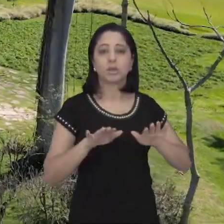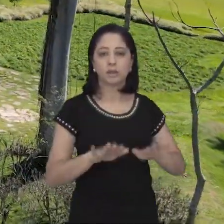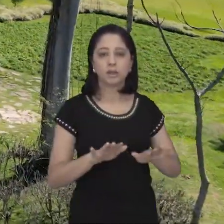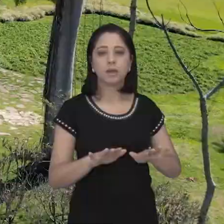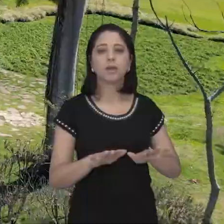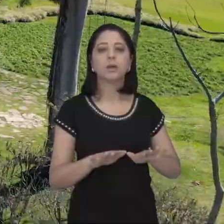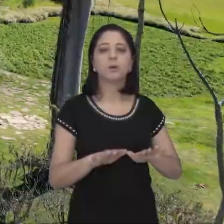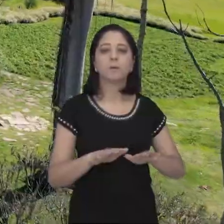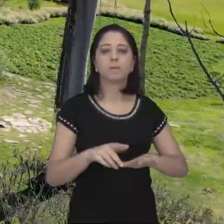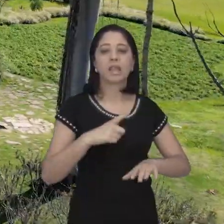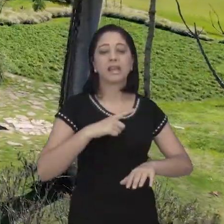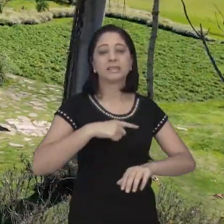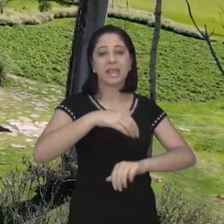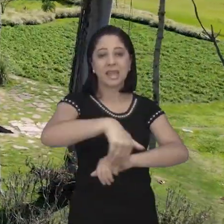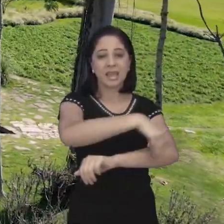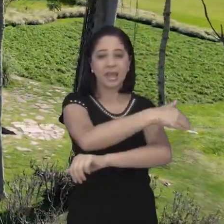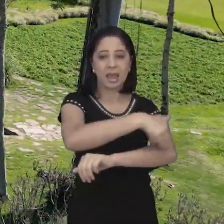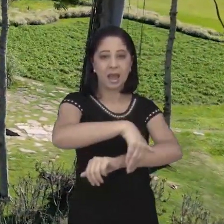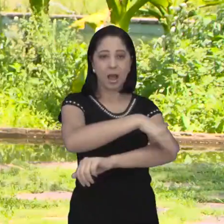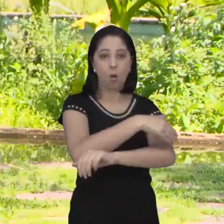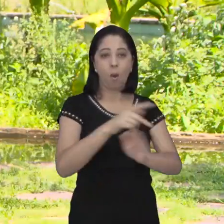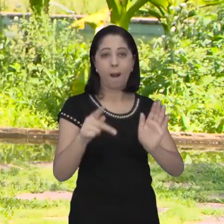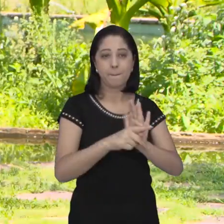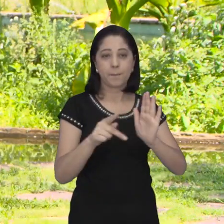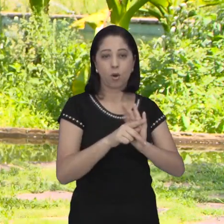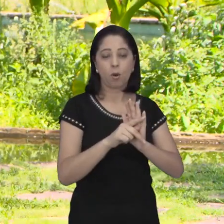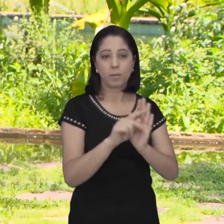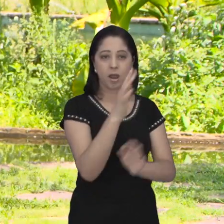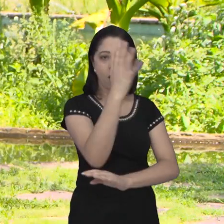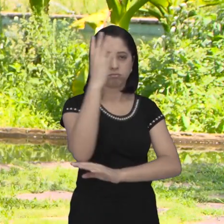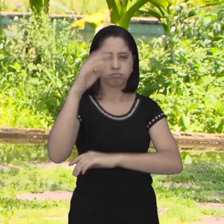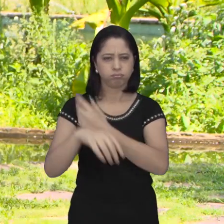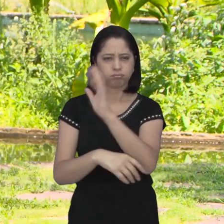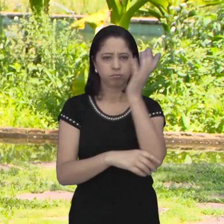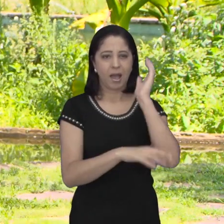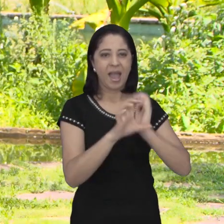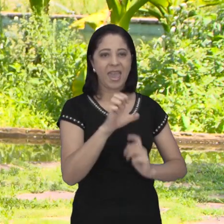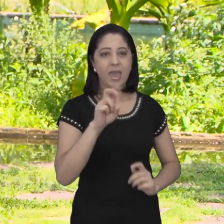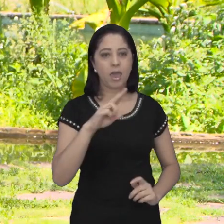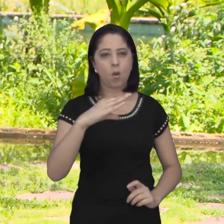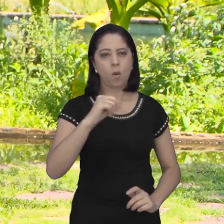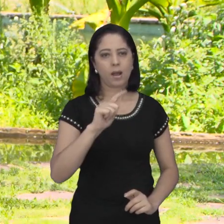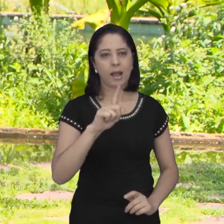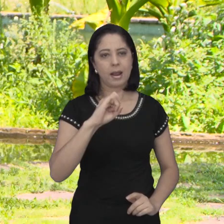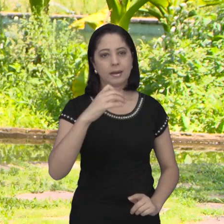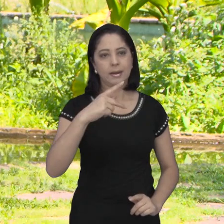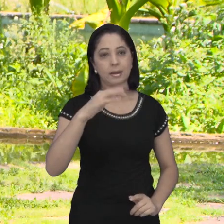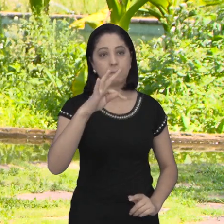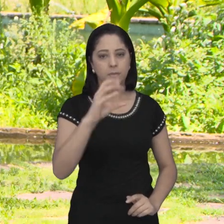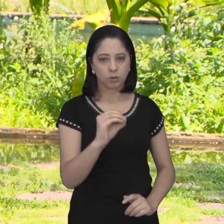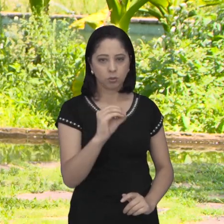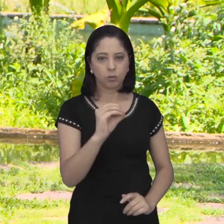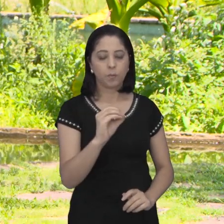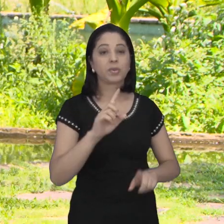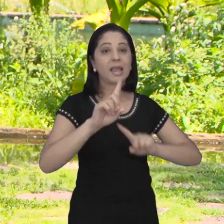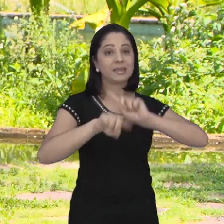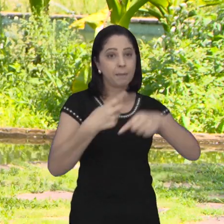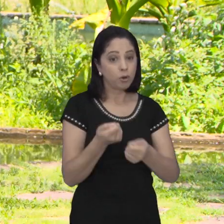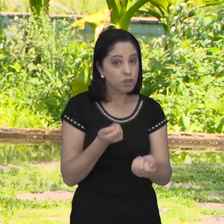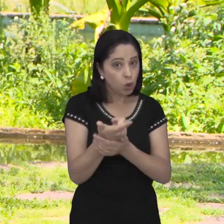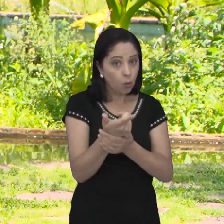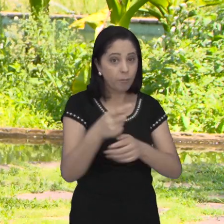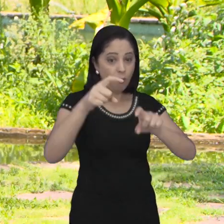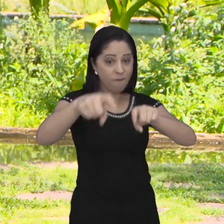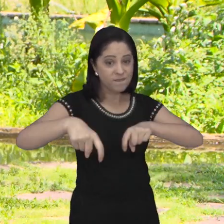Inclusive algumas araucárias que estão por aí. Eu me lembro quando pequena de olhar aqui no terraço e você